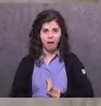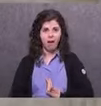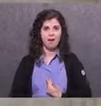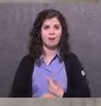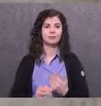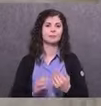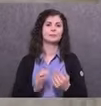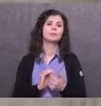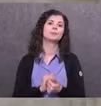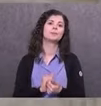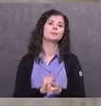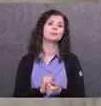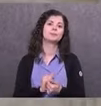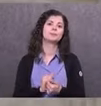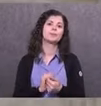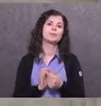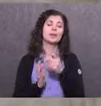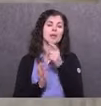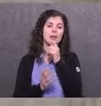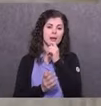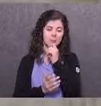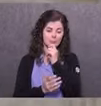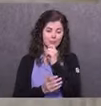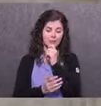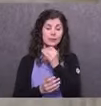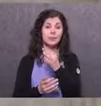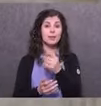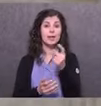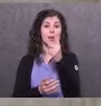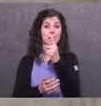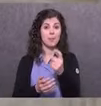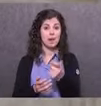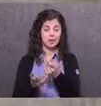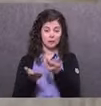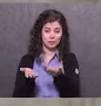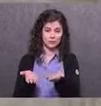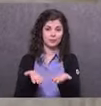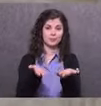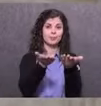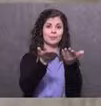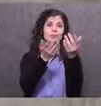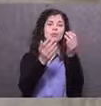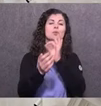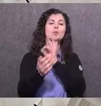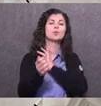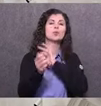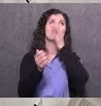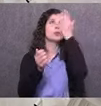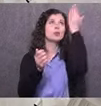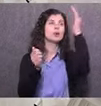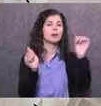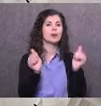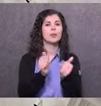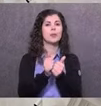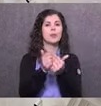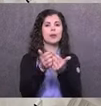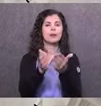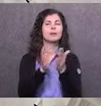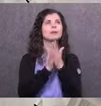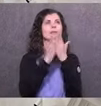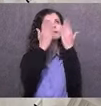Santo. Amém. E dêem paz, o Senhor vos acompanhe. Graças.